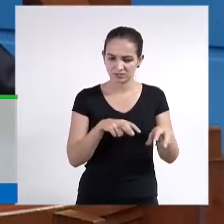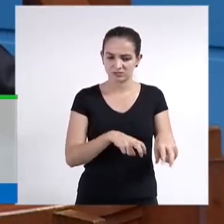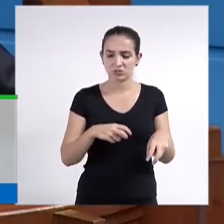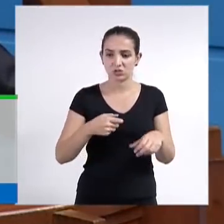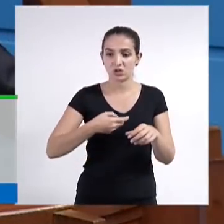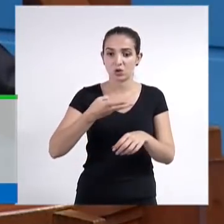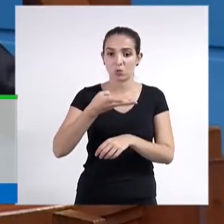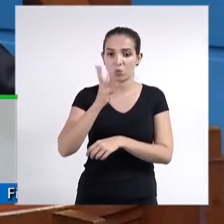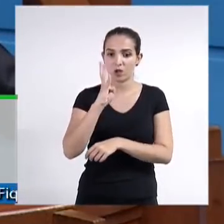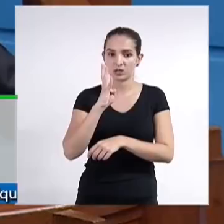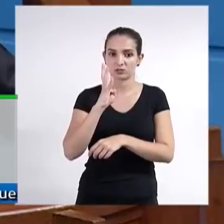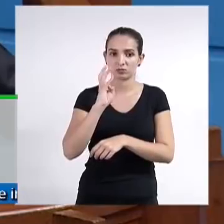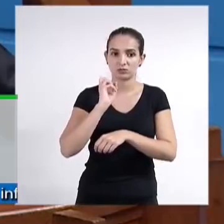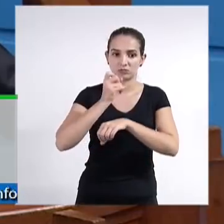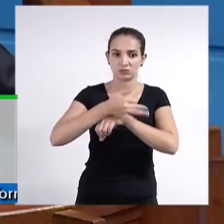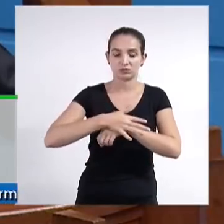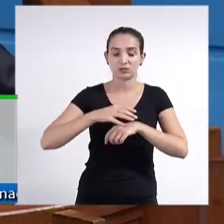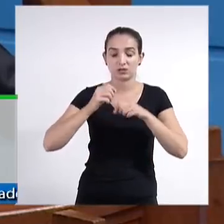leite? Vai.